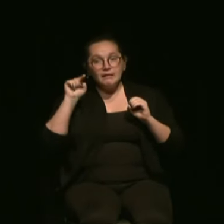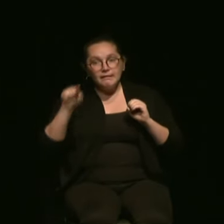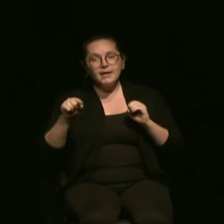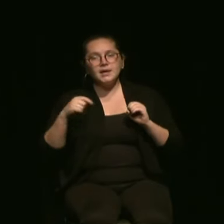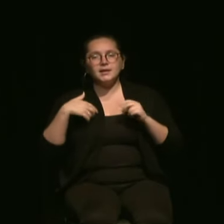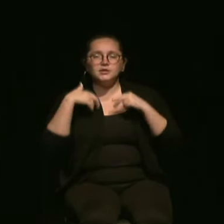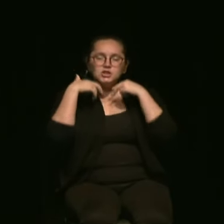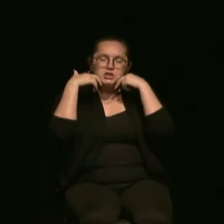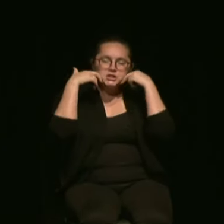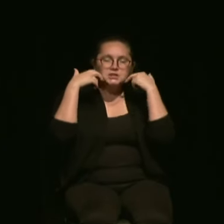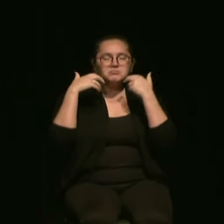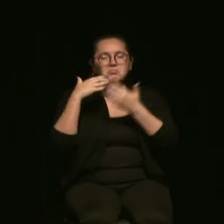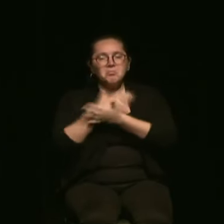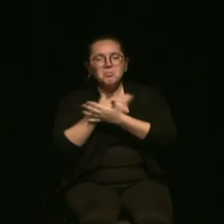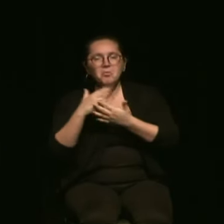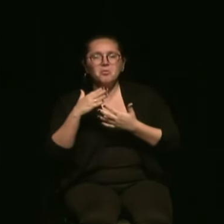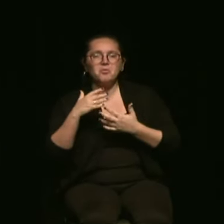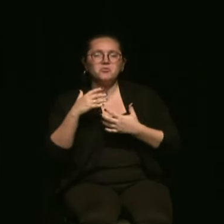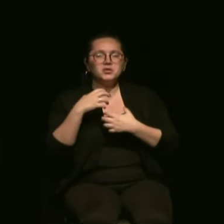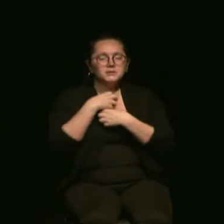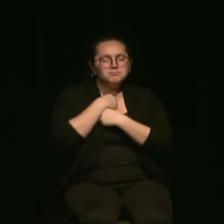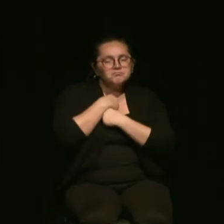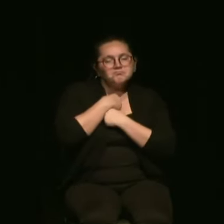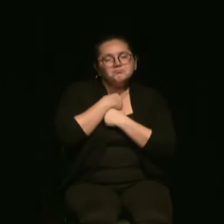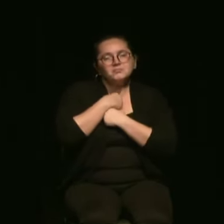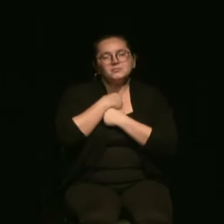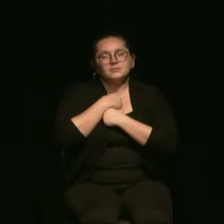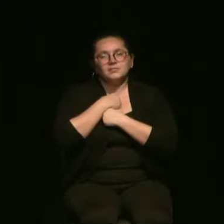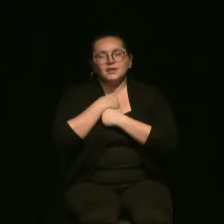Ele era tímido nos gestos dele, ele era acanhado,